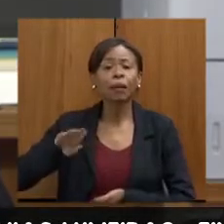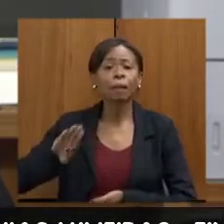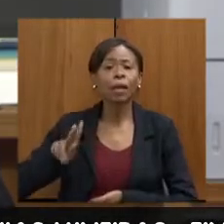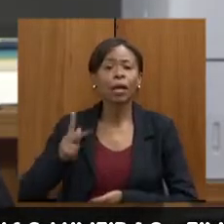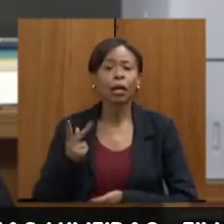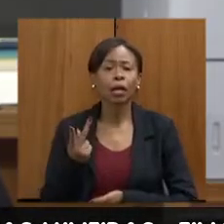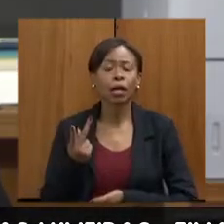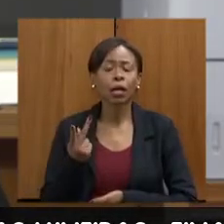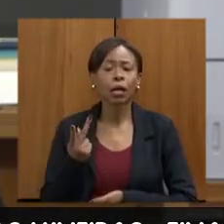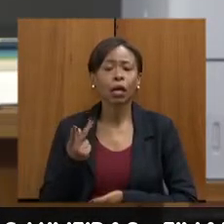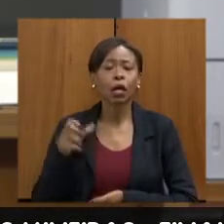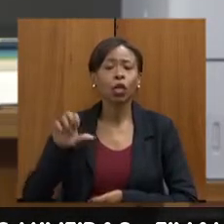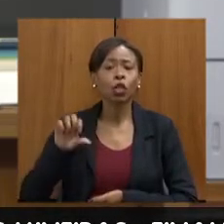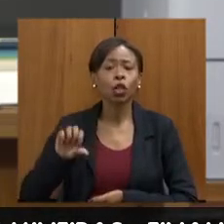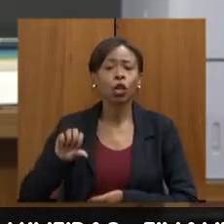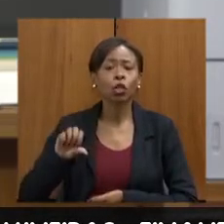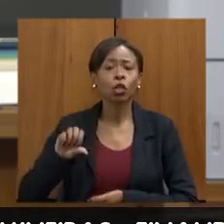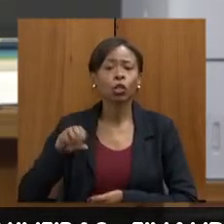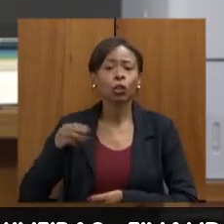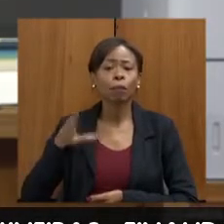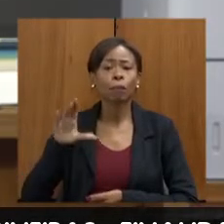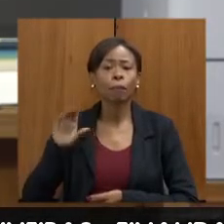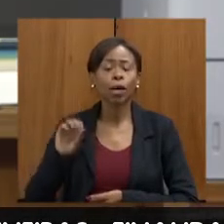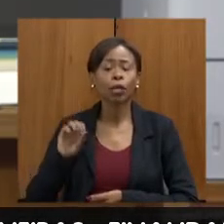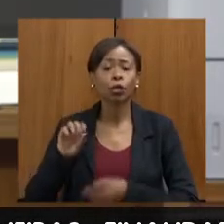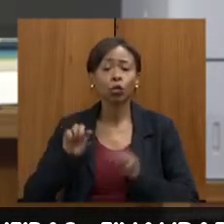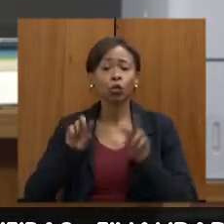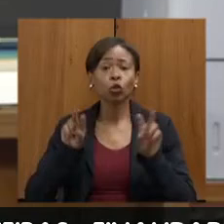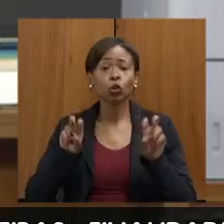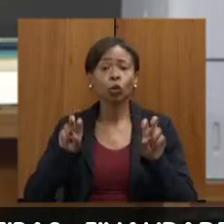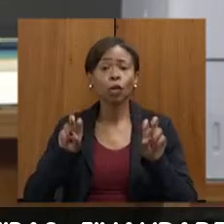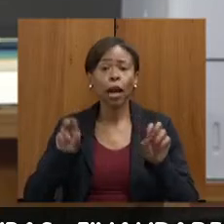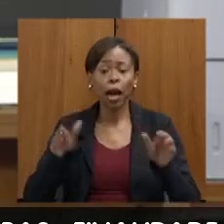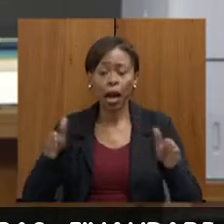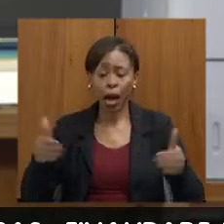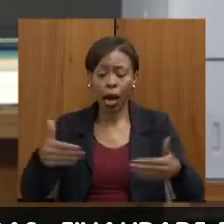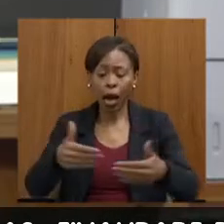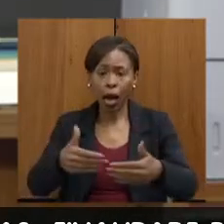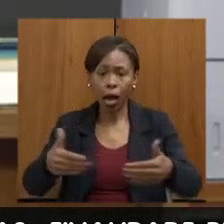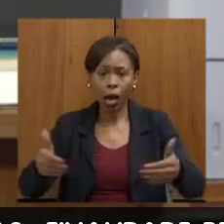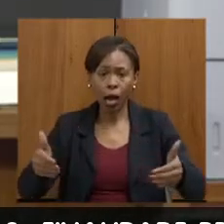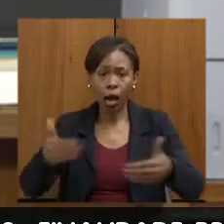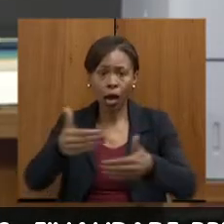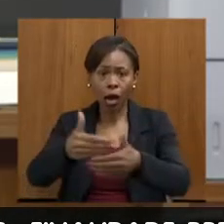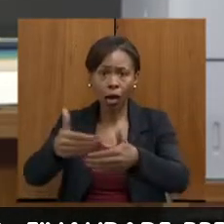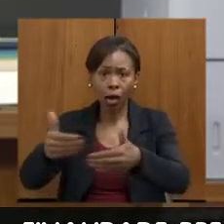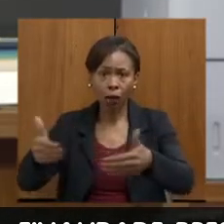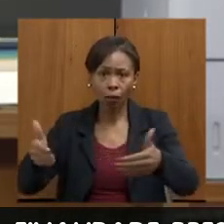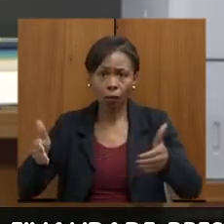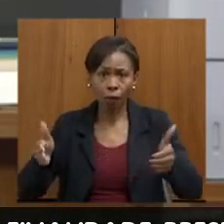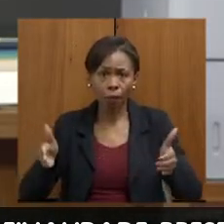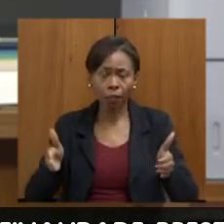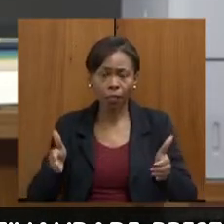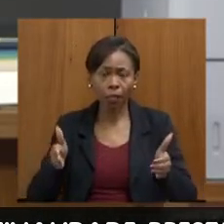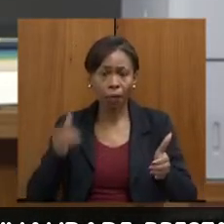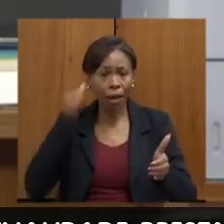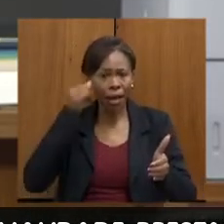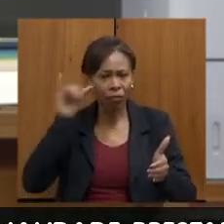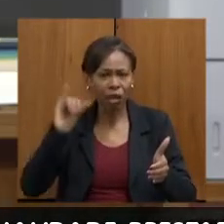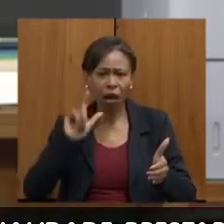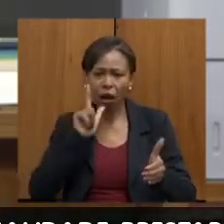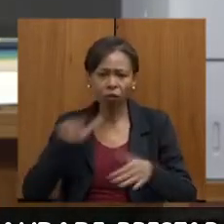sobre as bacias de contenção da enchente a gente já fez diversos requerimentos aí né tanto pedir informação de